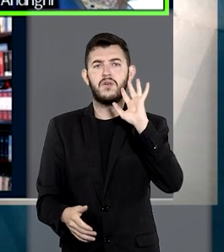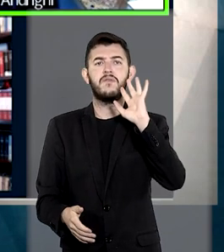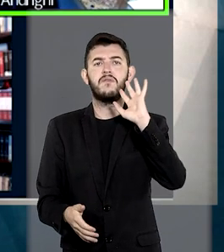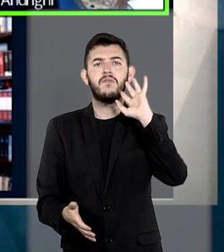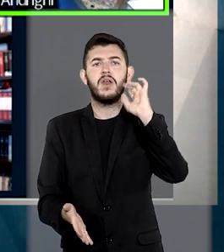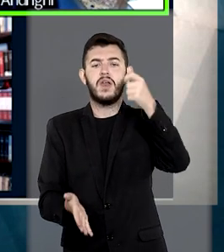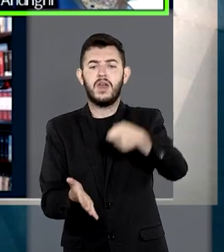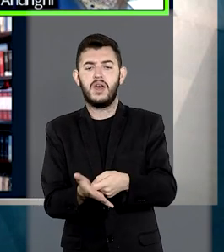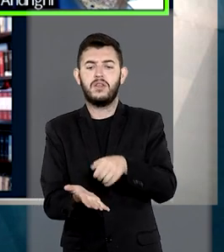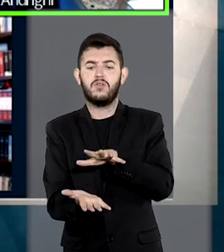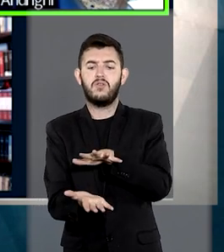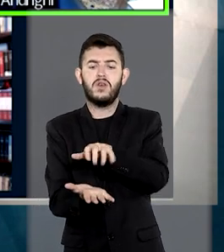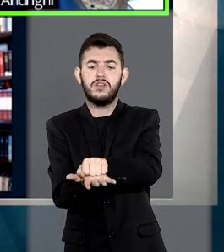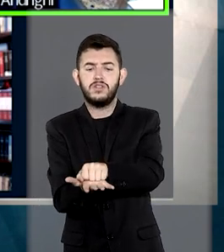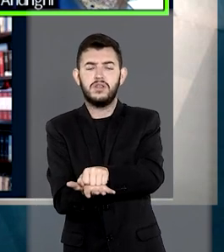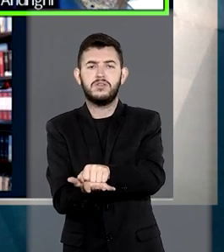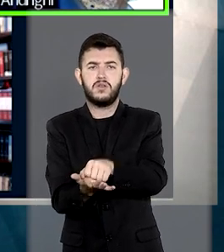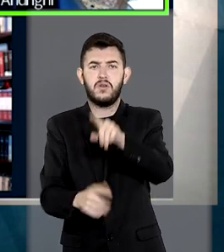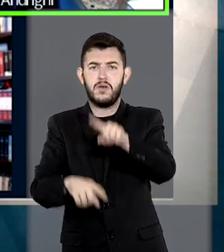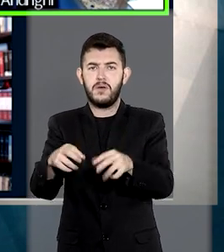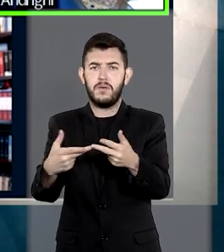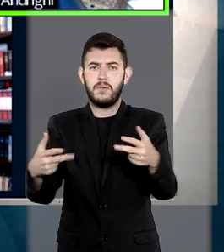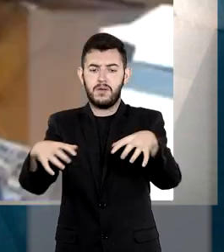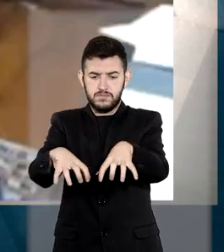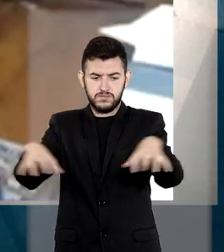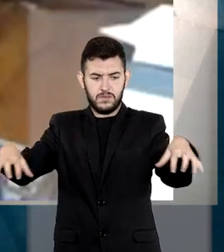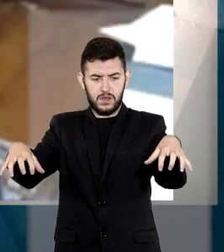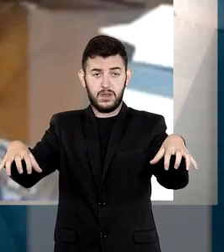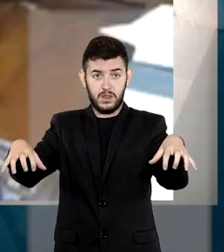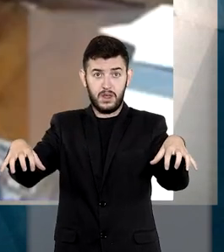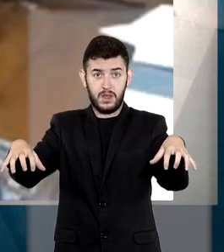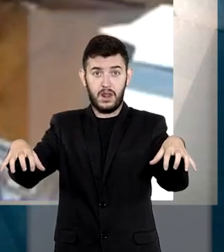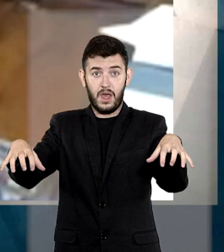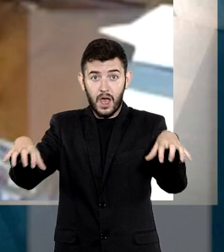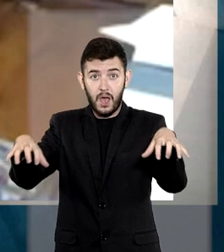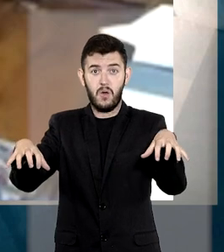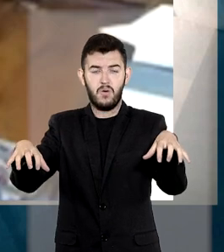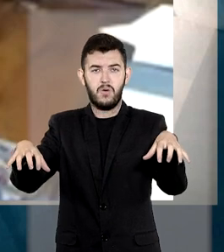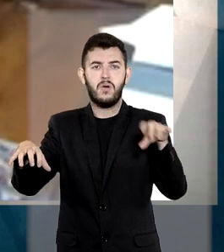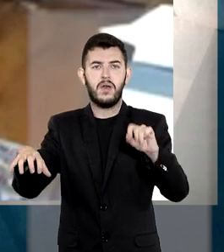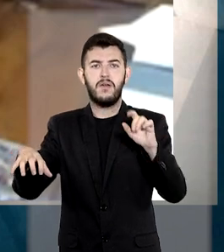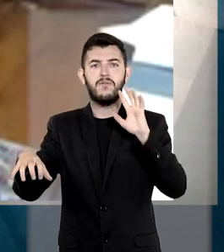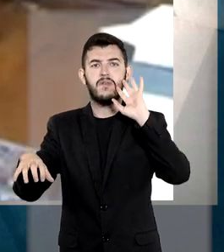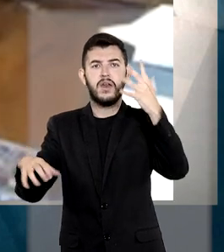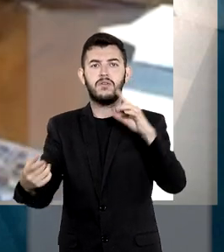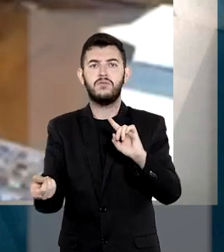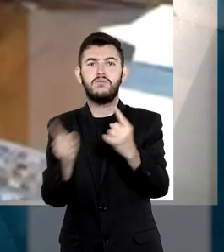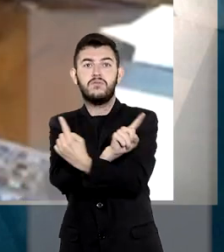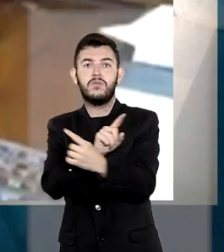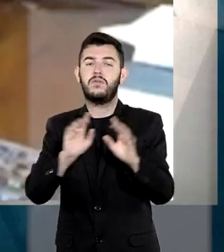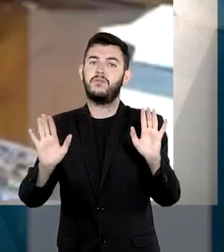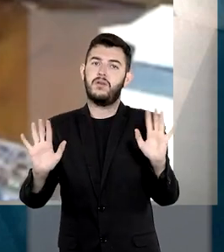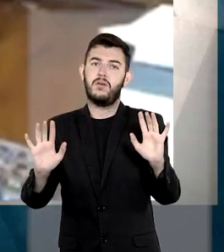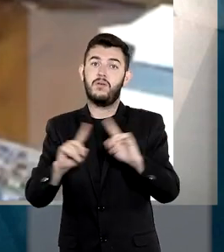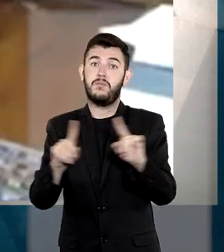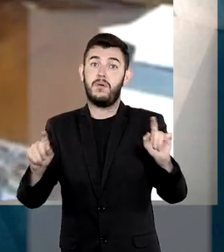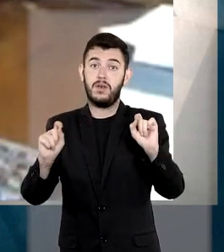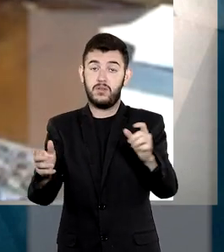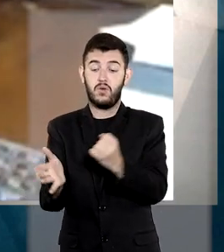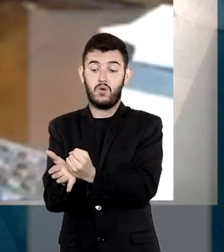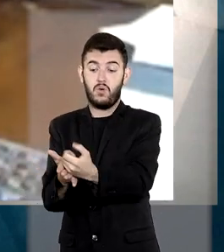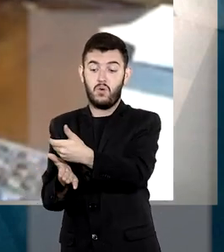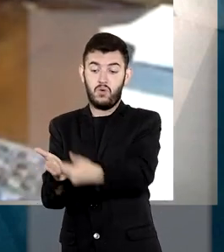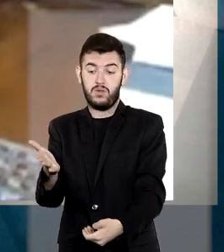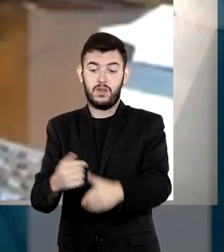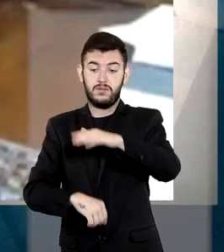dos efeitos do registro da separação total de bens pactuada entre os conviventes, mas a abrangência dos efeitos